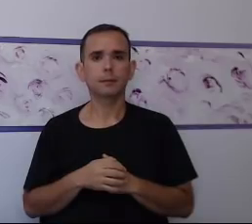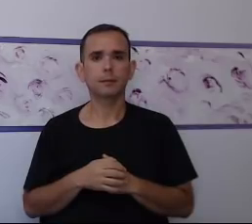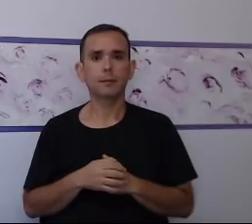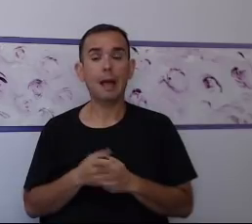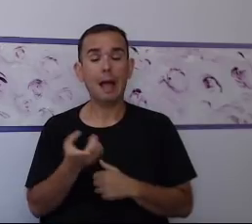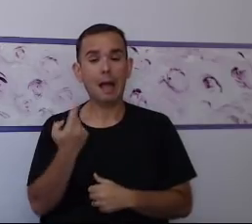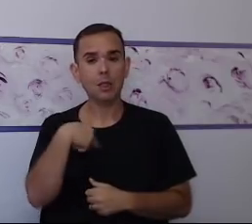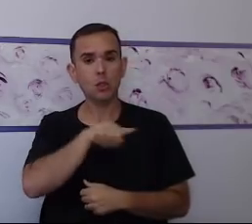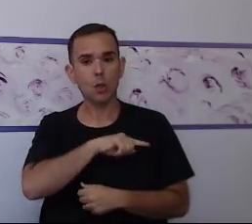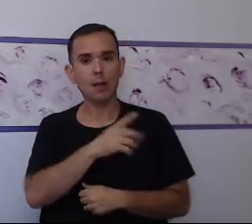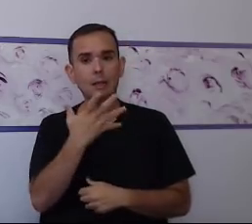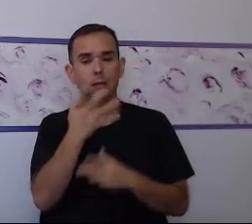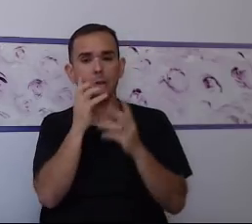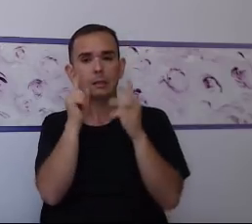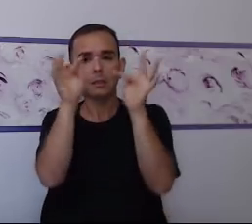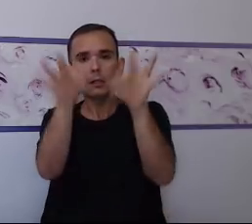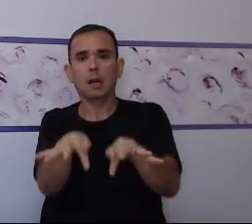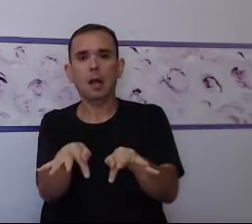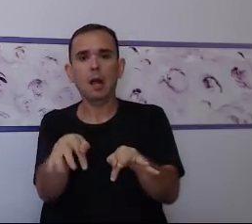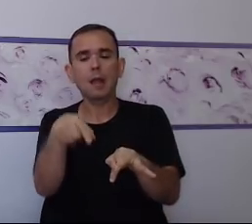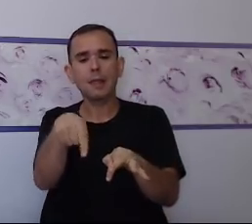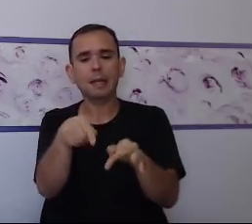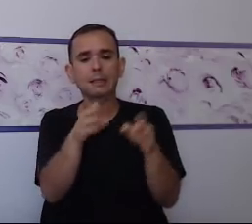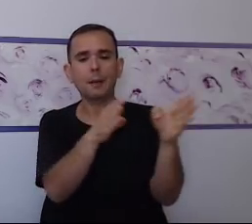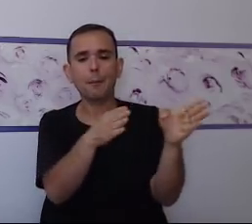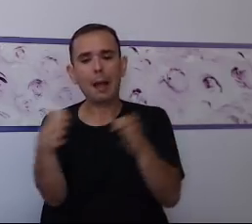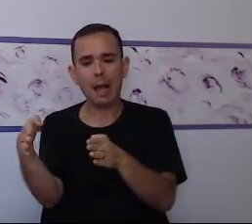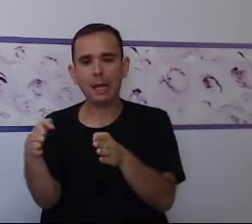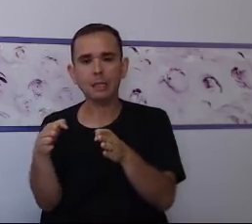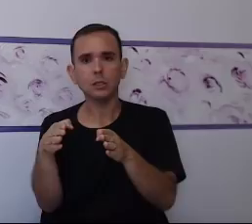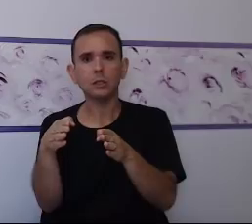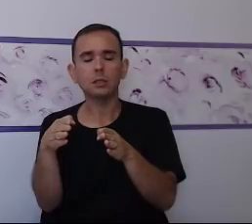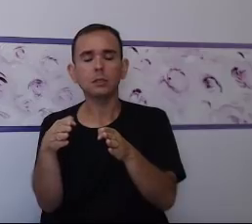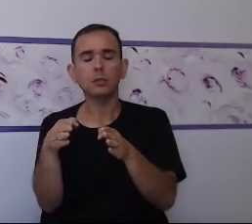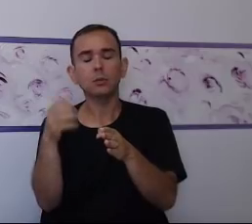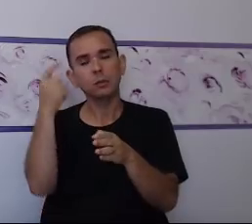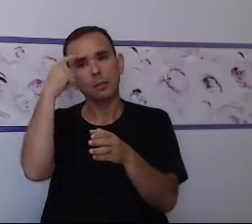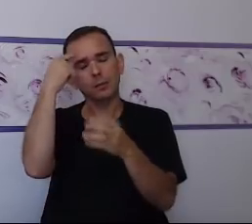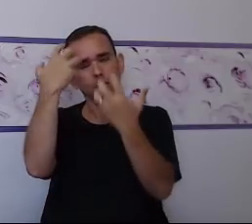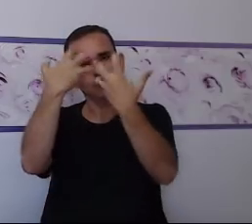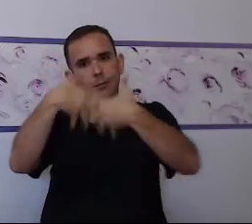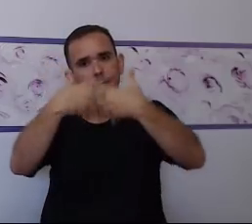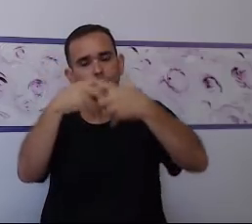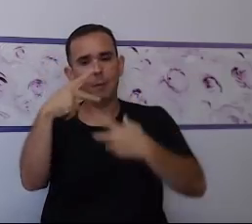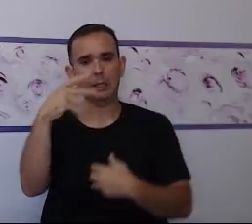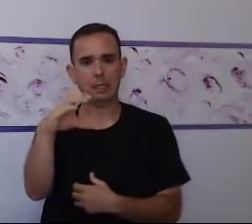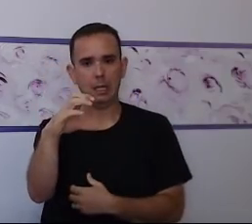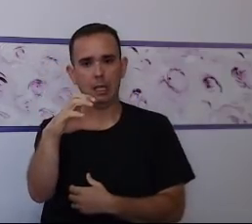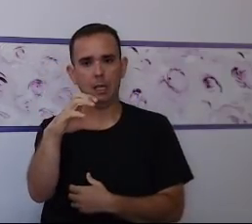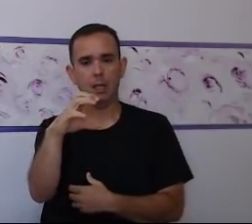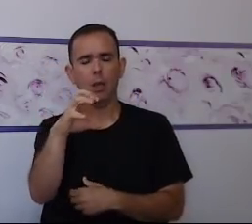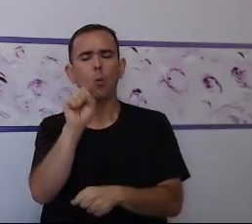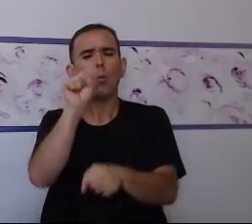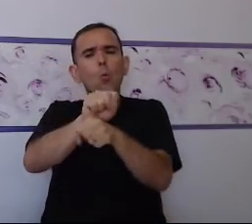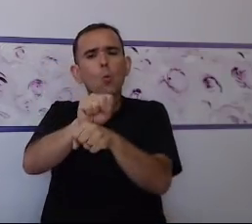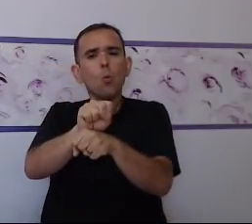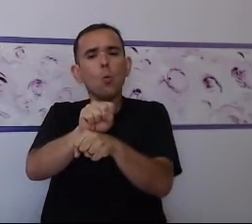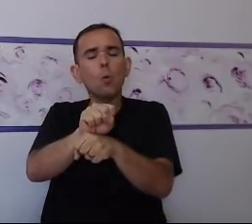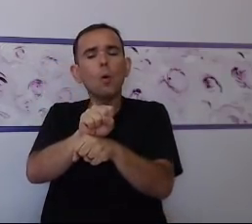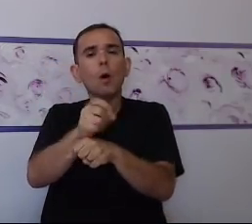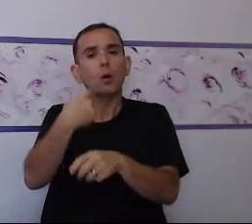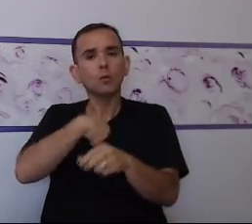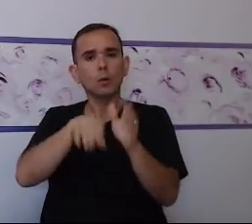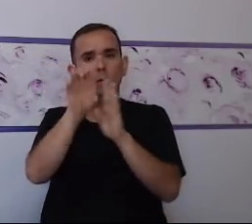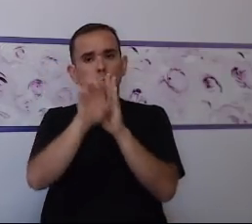Aí nós gostaríamos de encerrar essa parte da paralisia cerebral com esse vídeo, para a gente fazer a assimilação desse conteúdo, né, que